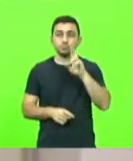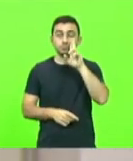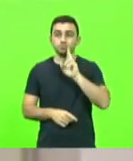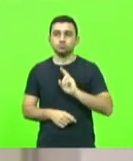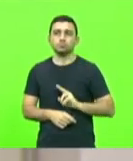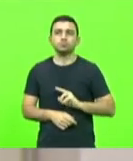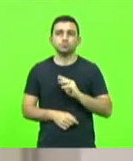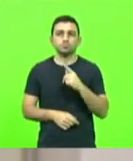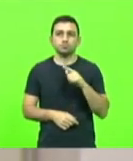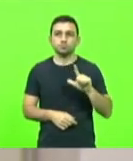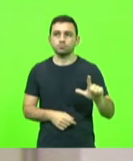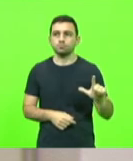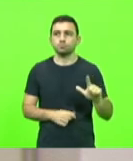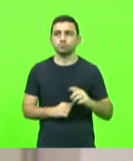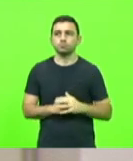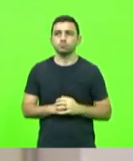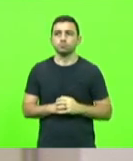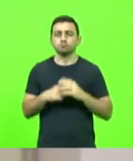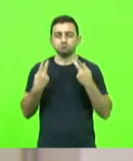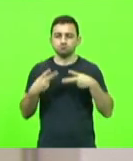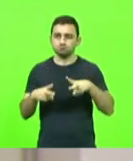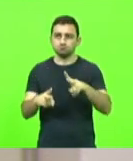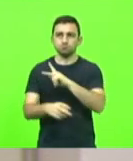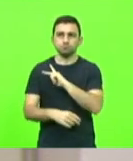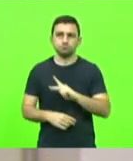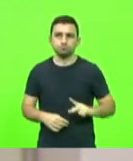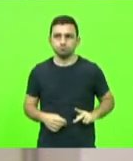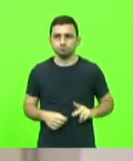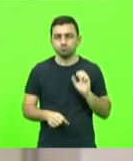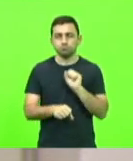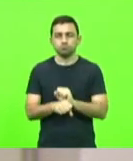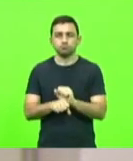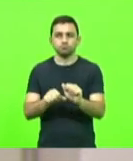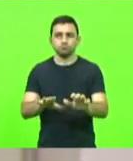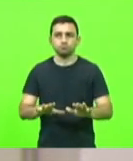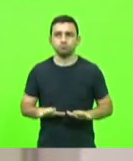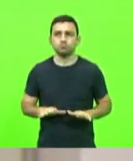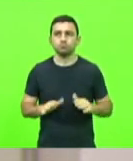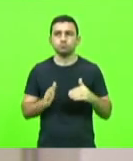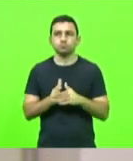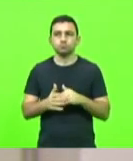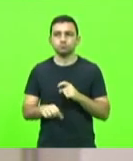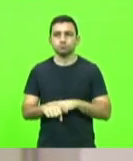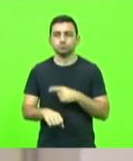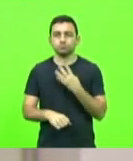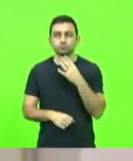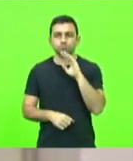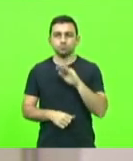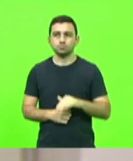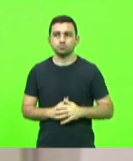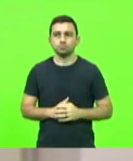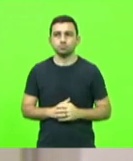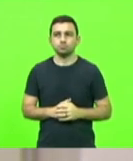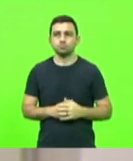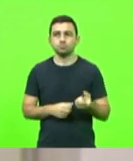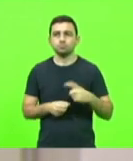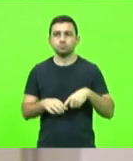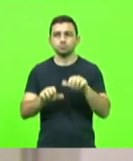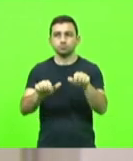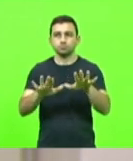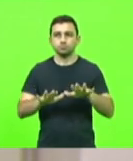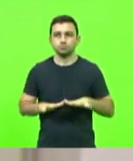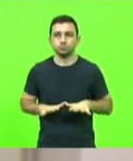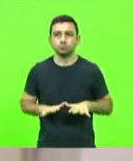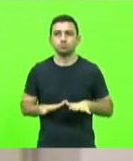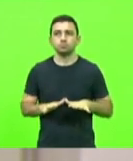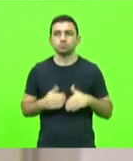Ato contínuo, o senhor presidente suspendeu a sessão até as 16 horas. Reaberta a sessão, o